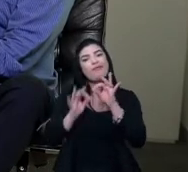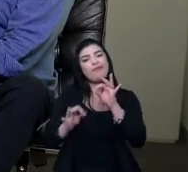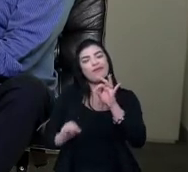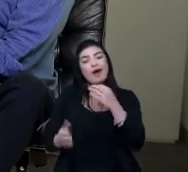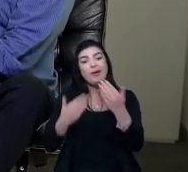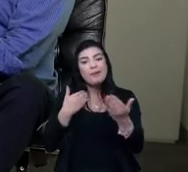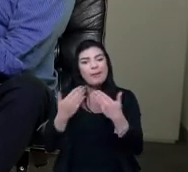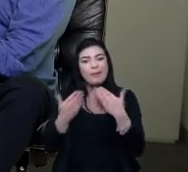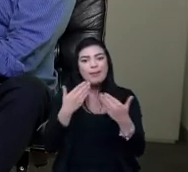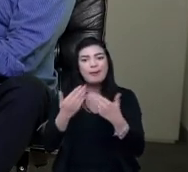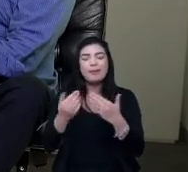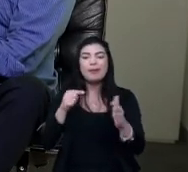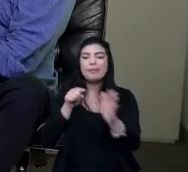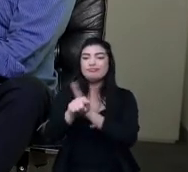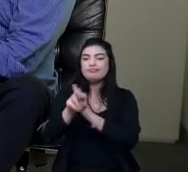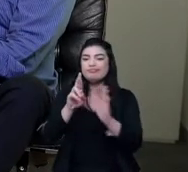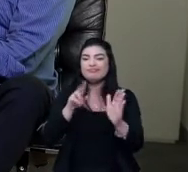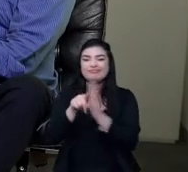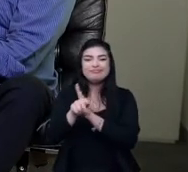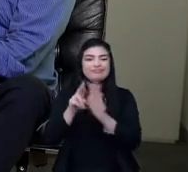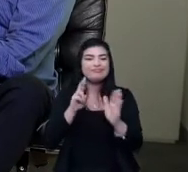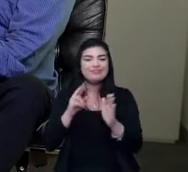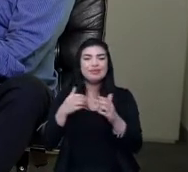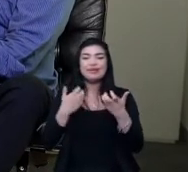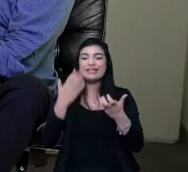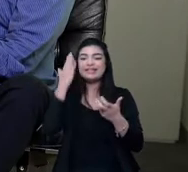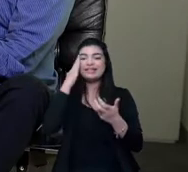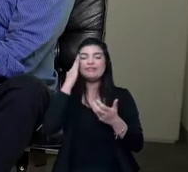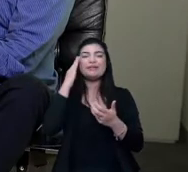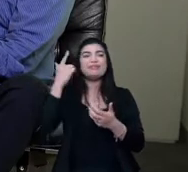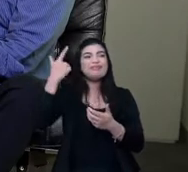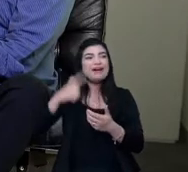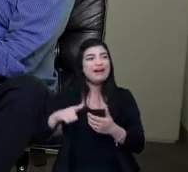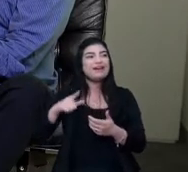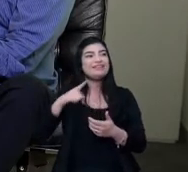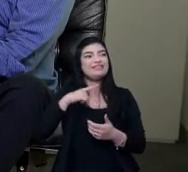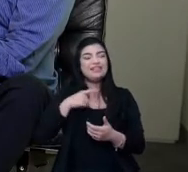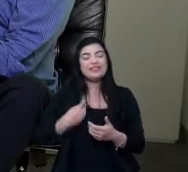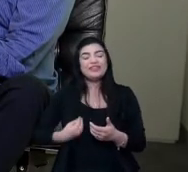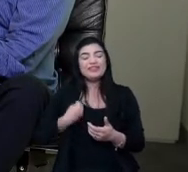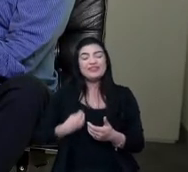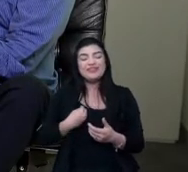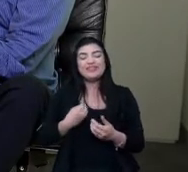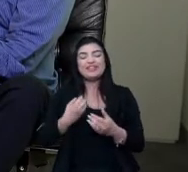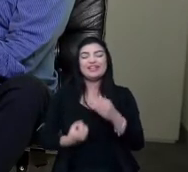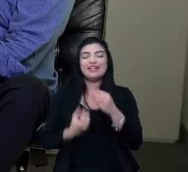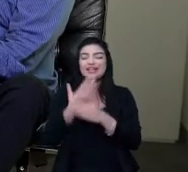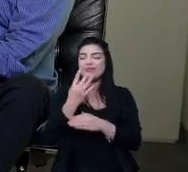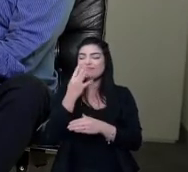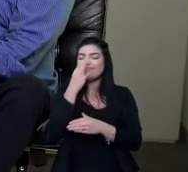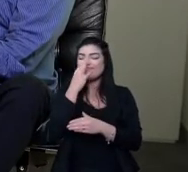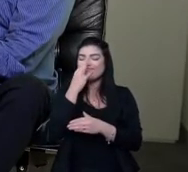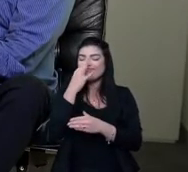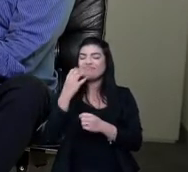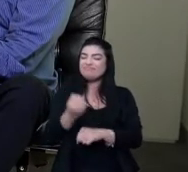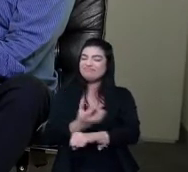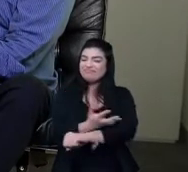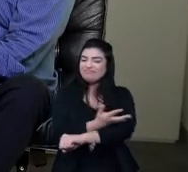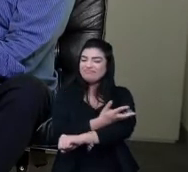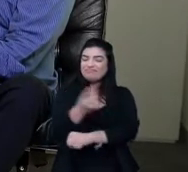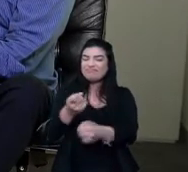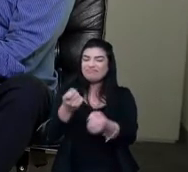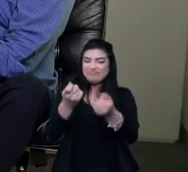mais sobre você, porque é uma produção incrível, né? A gente se envolve ouvindo. E